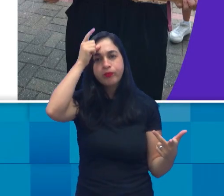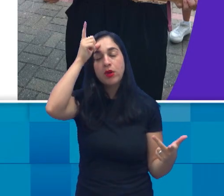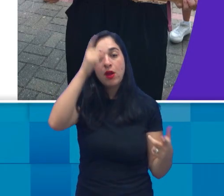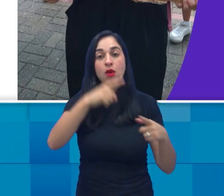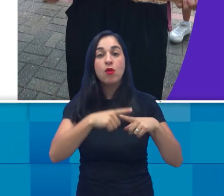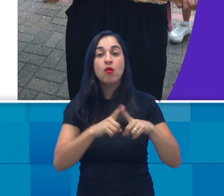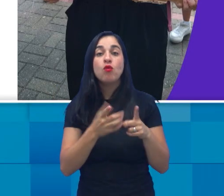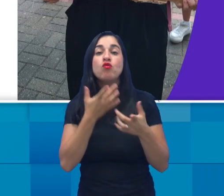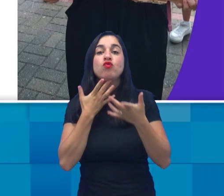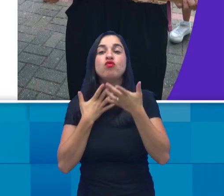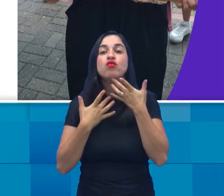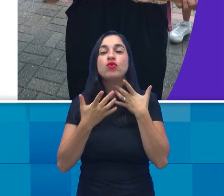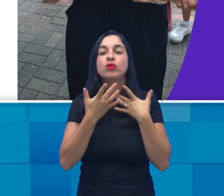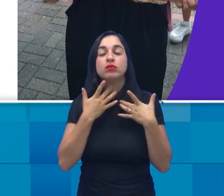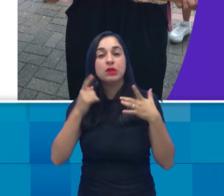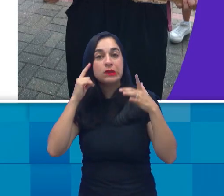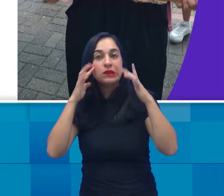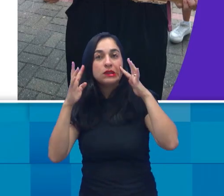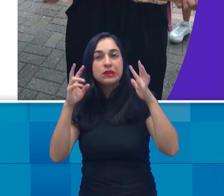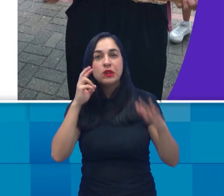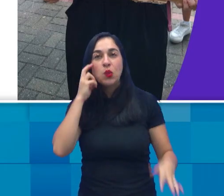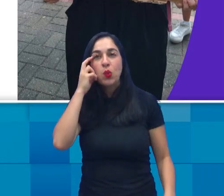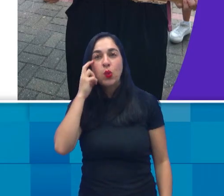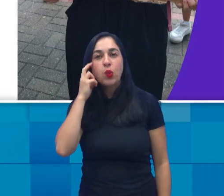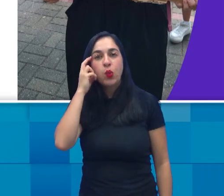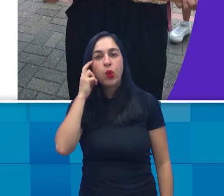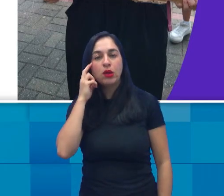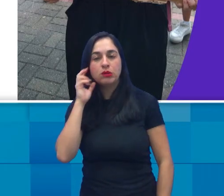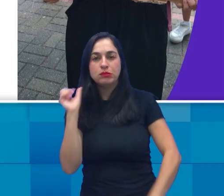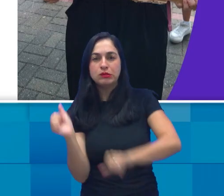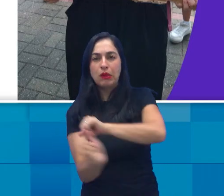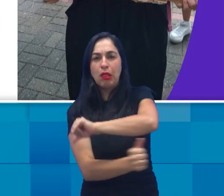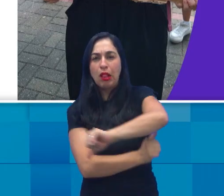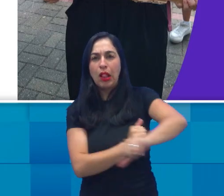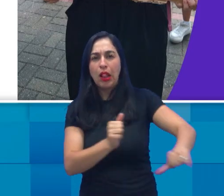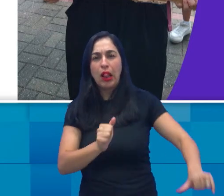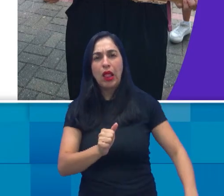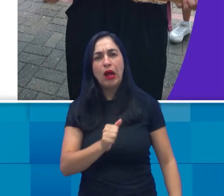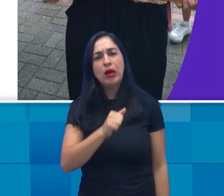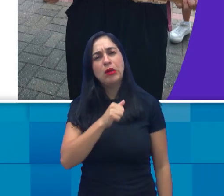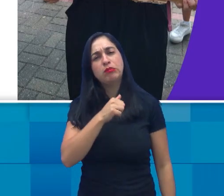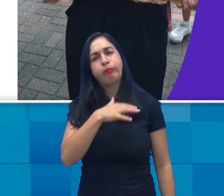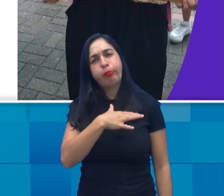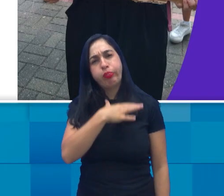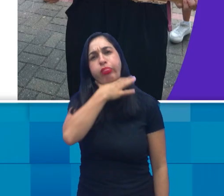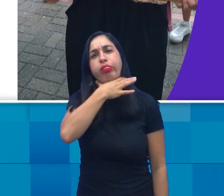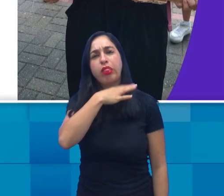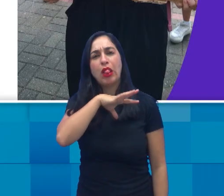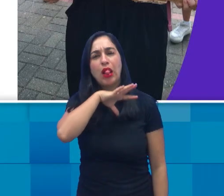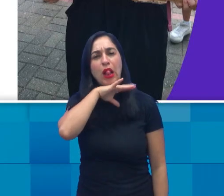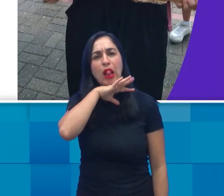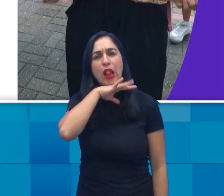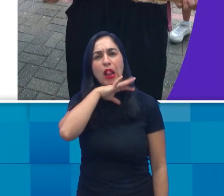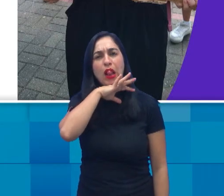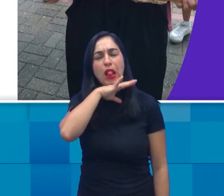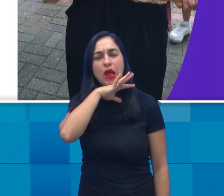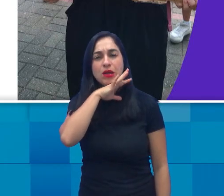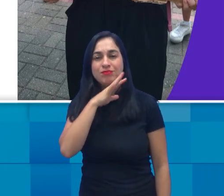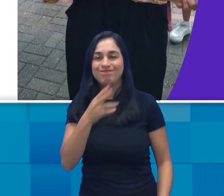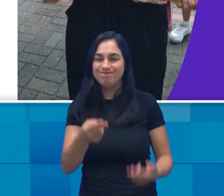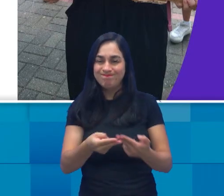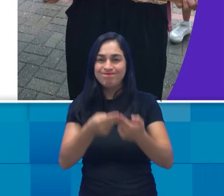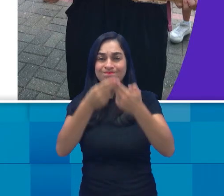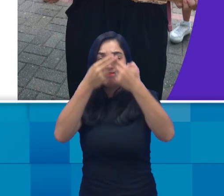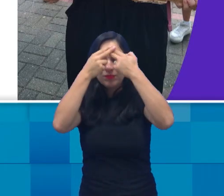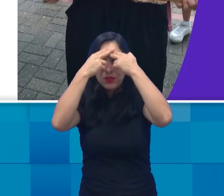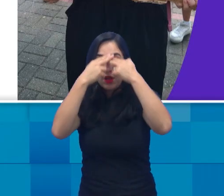sonho transformou-se em pesadelo. Dentro da sala de aula, o trauma,